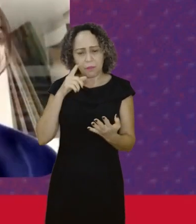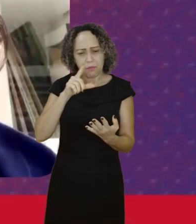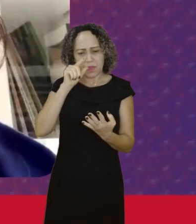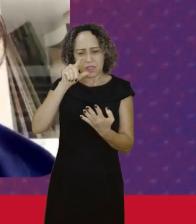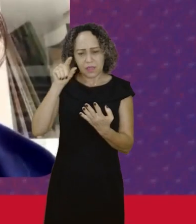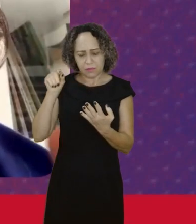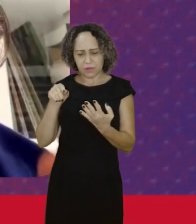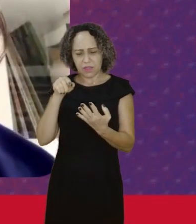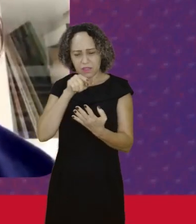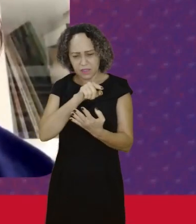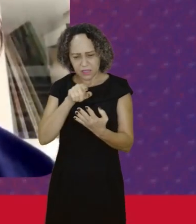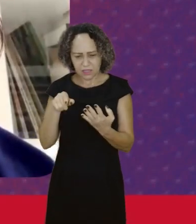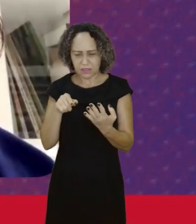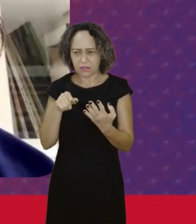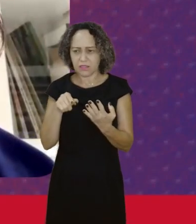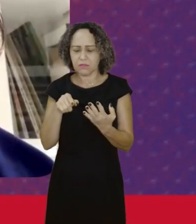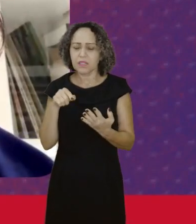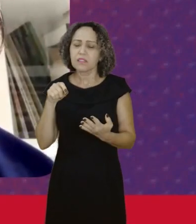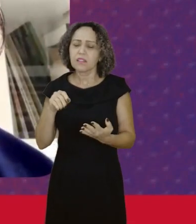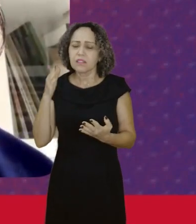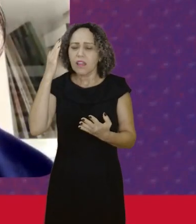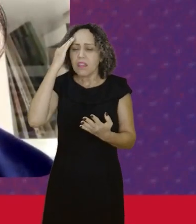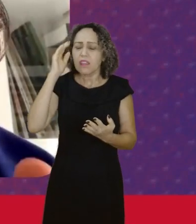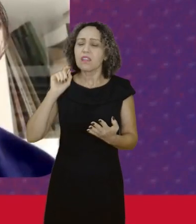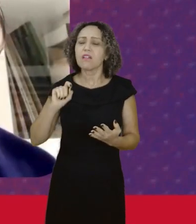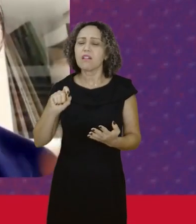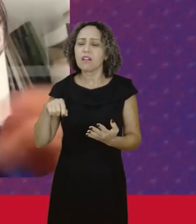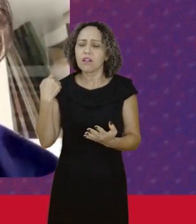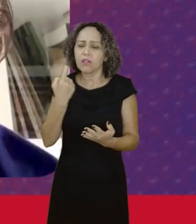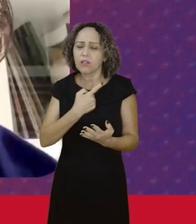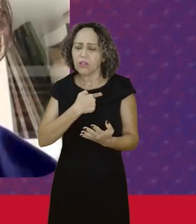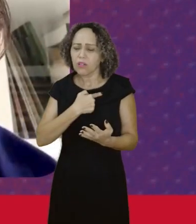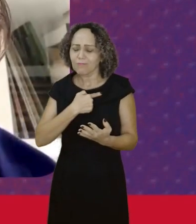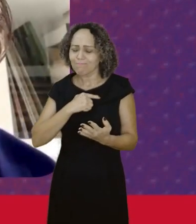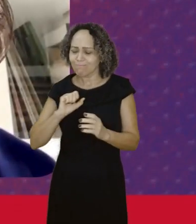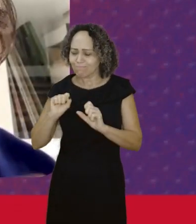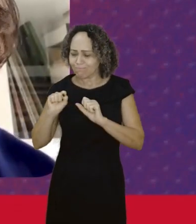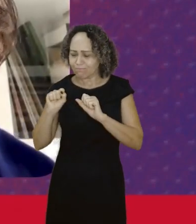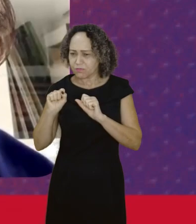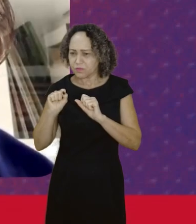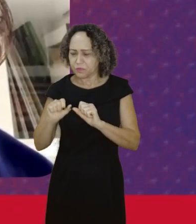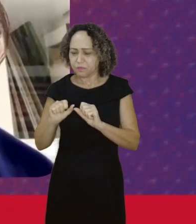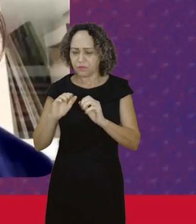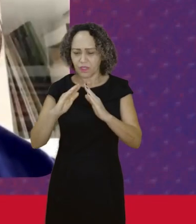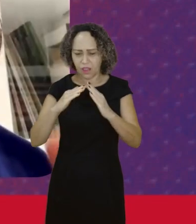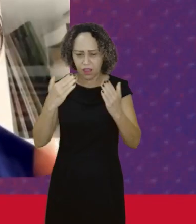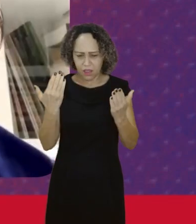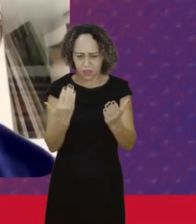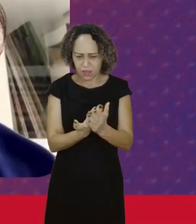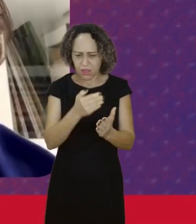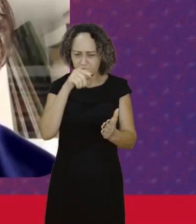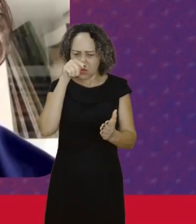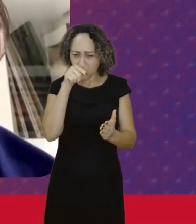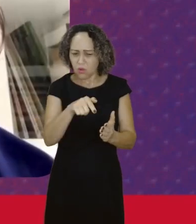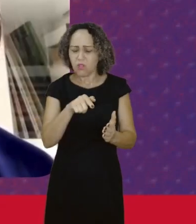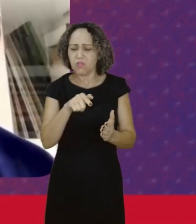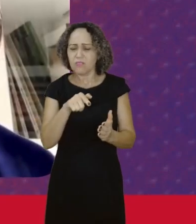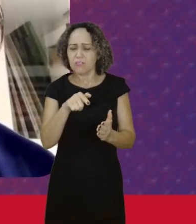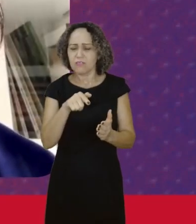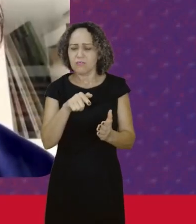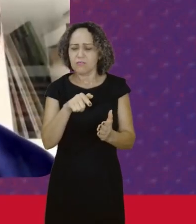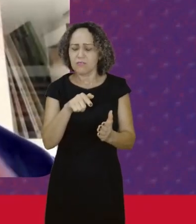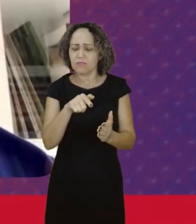também as formas que nós temos de defender que a escola não aceite